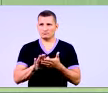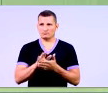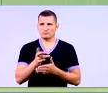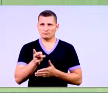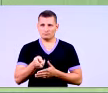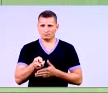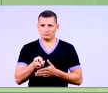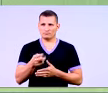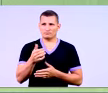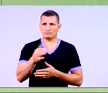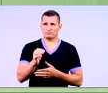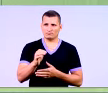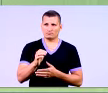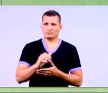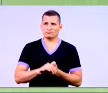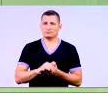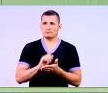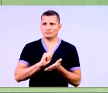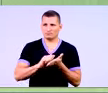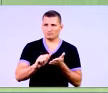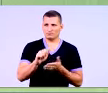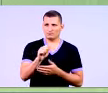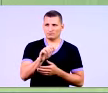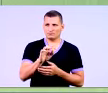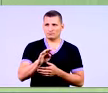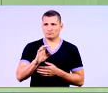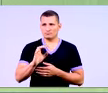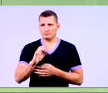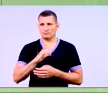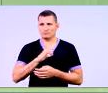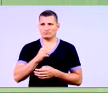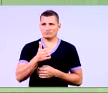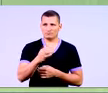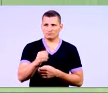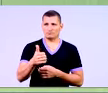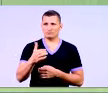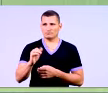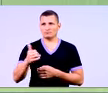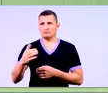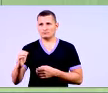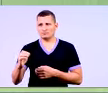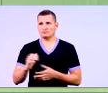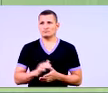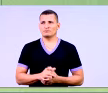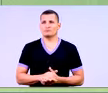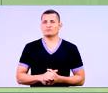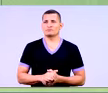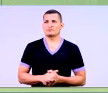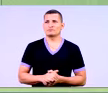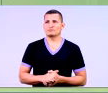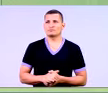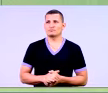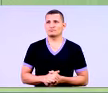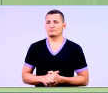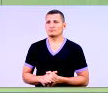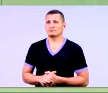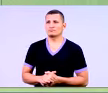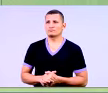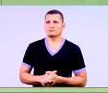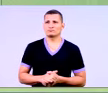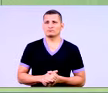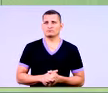sendo 10 escrever abc tenho 10 10 10 10 tá apenas